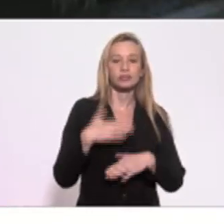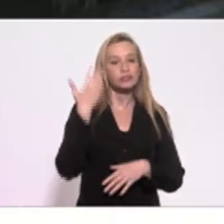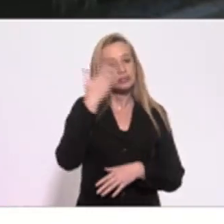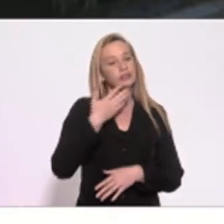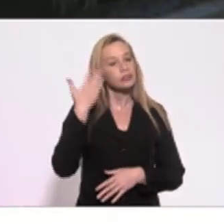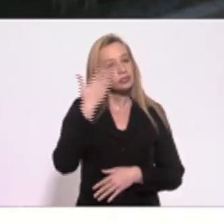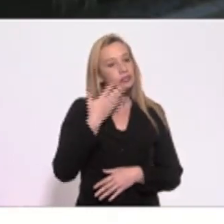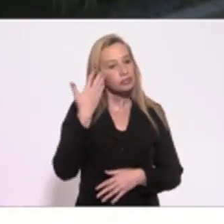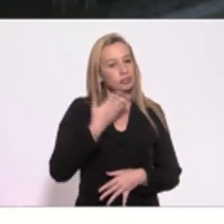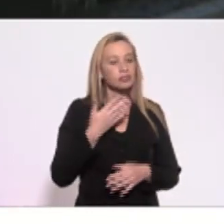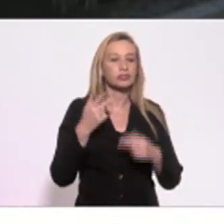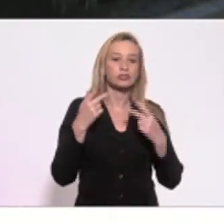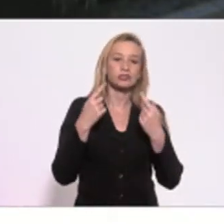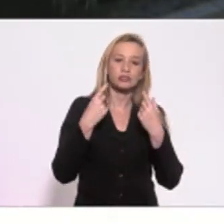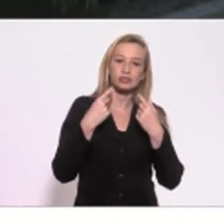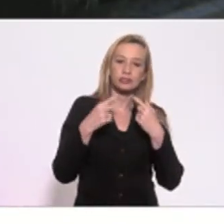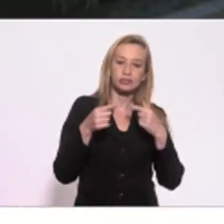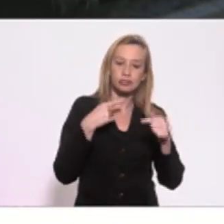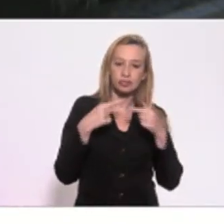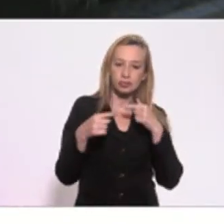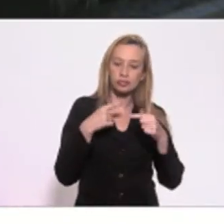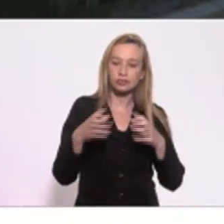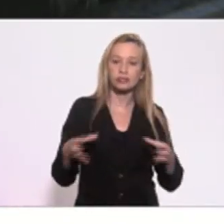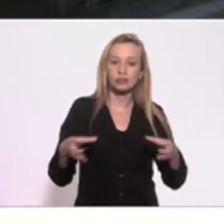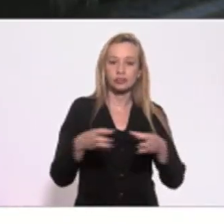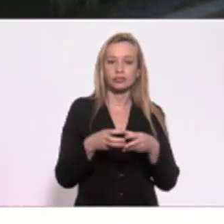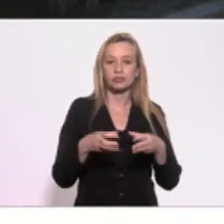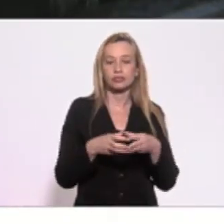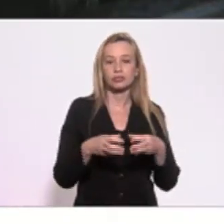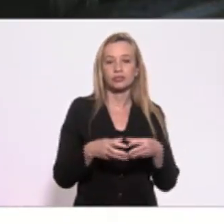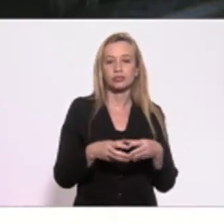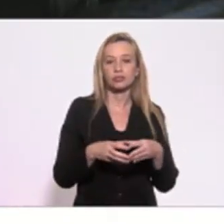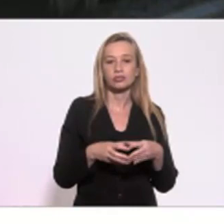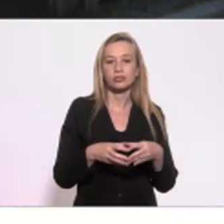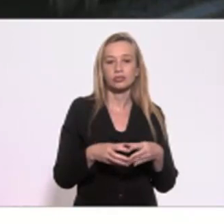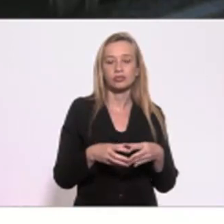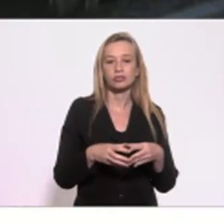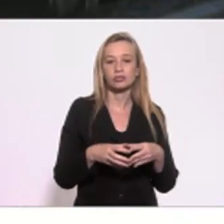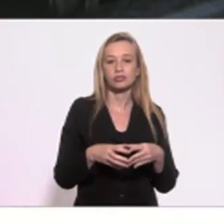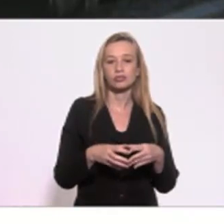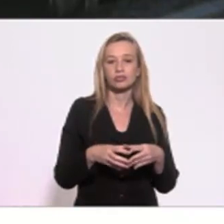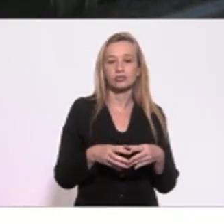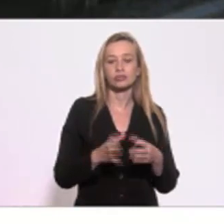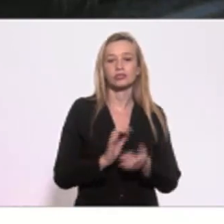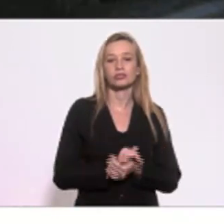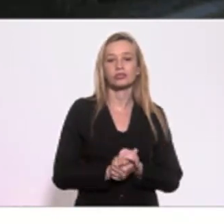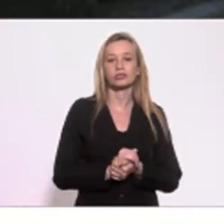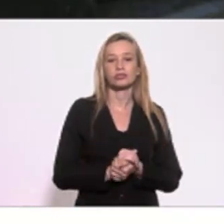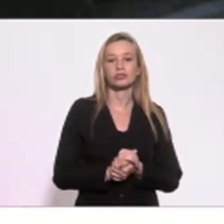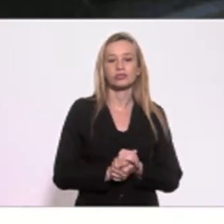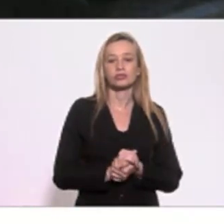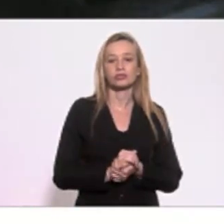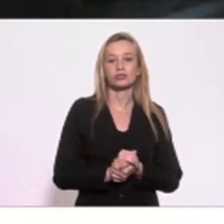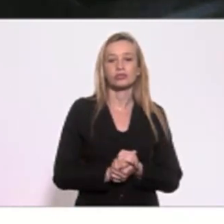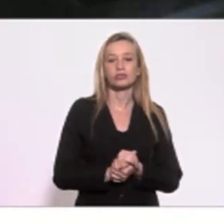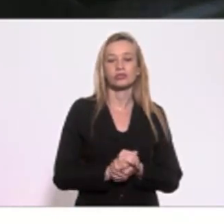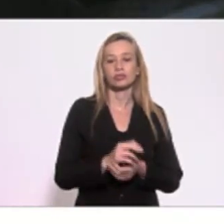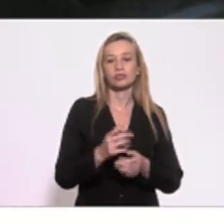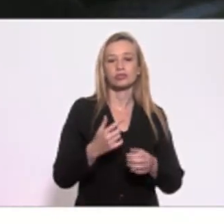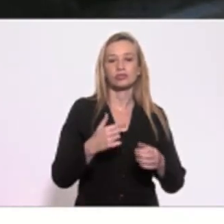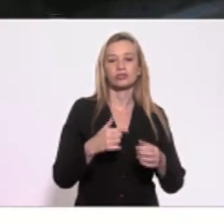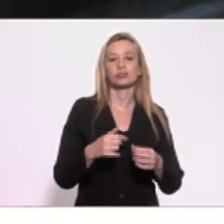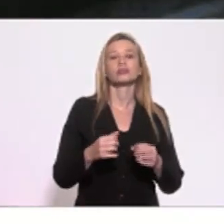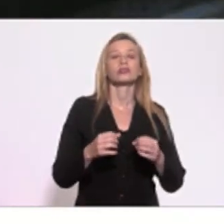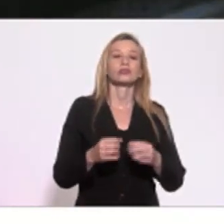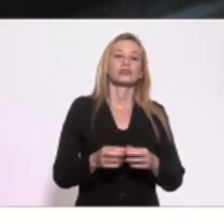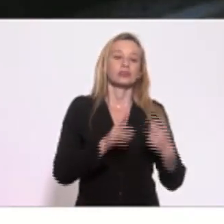palestras e debates em conjunto com o corpo docente, discente, funcionários responsáveis pelos